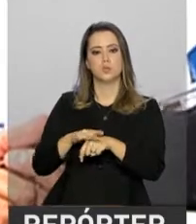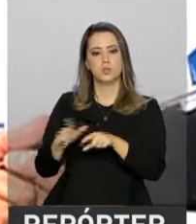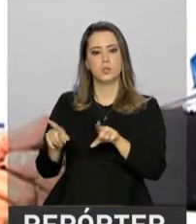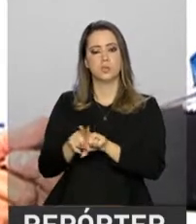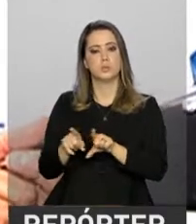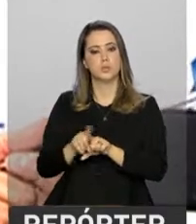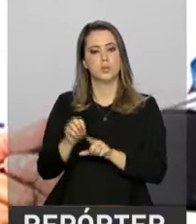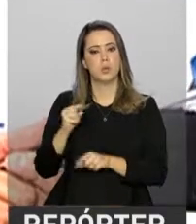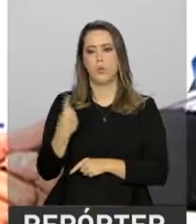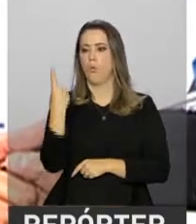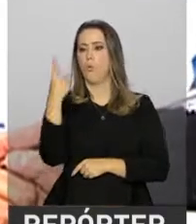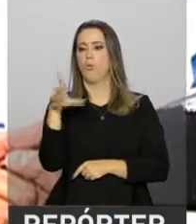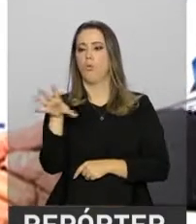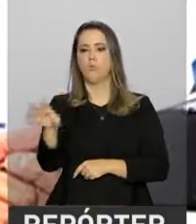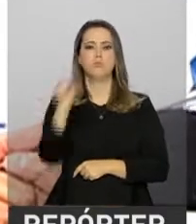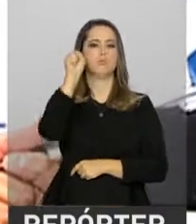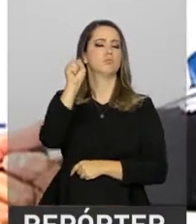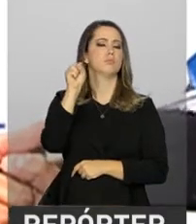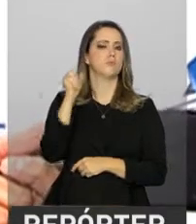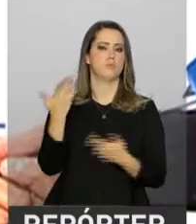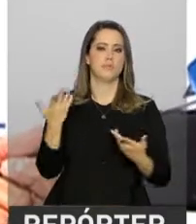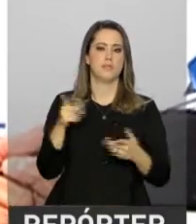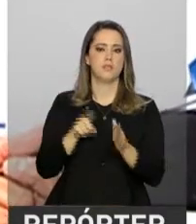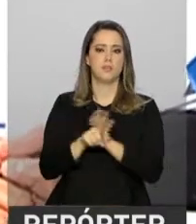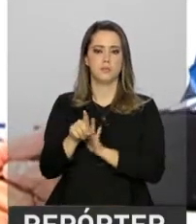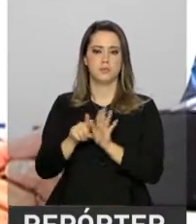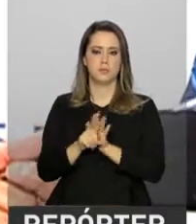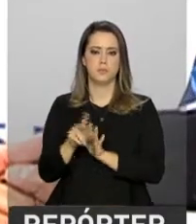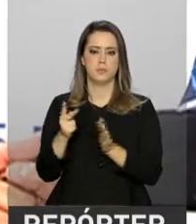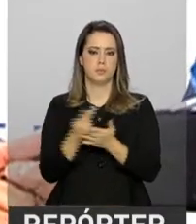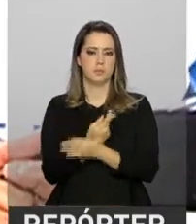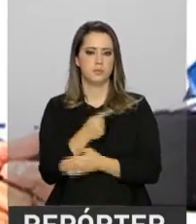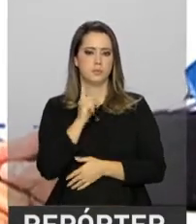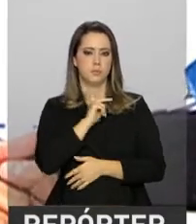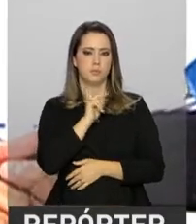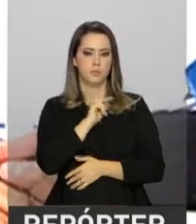ou se foi um achado fortuito da pesquisa que foi realizada lá em Minas.